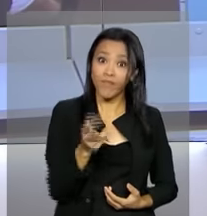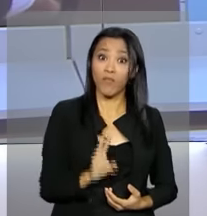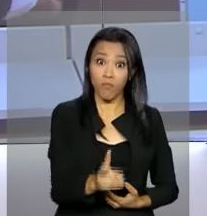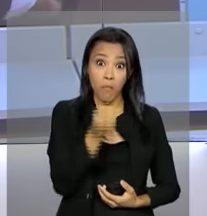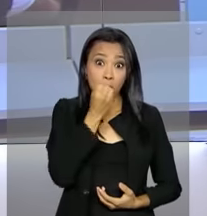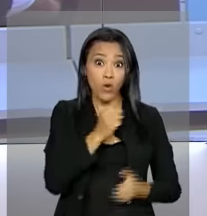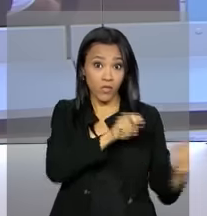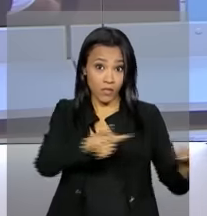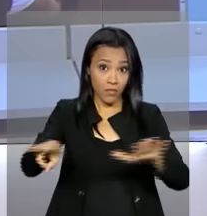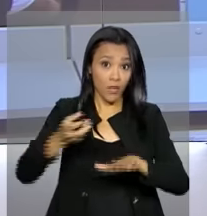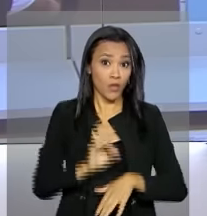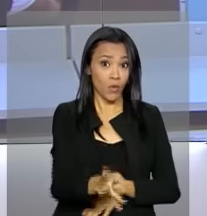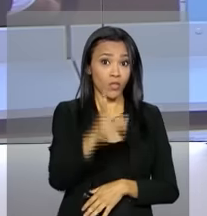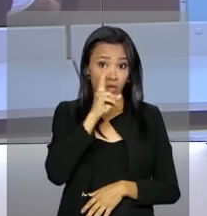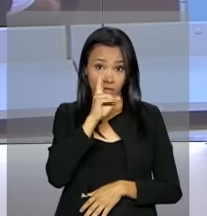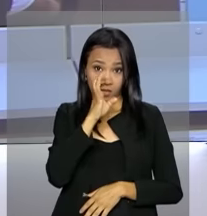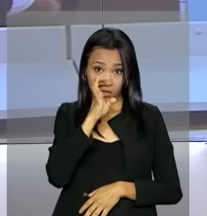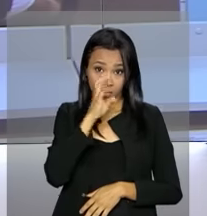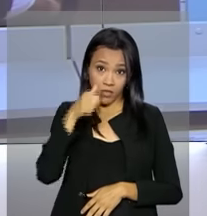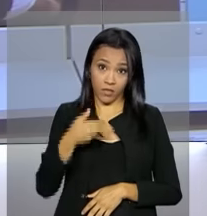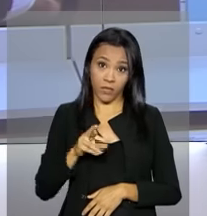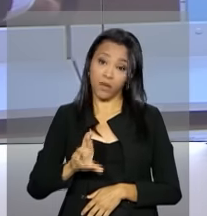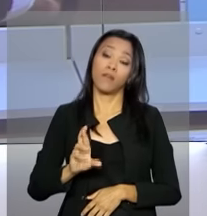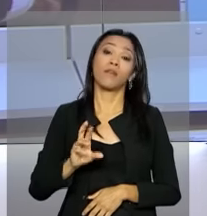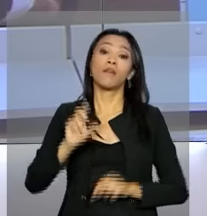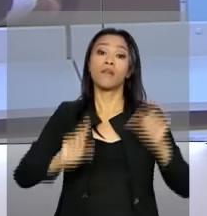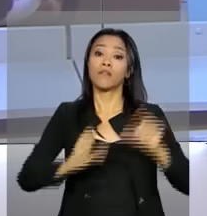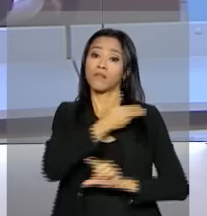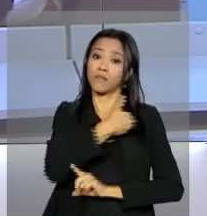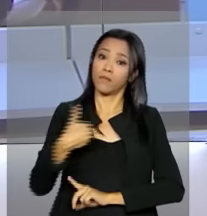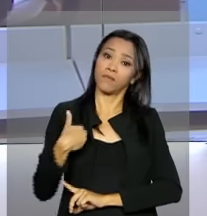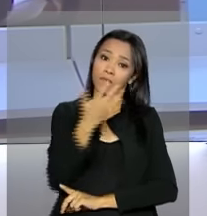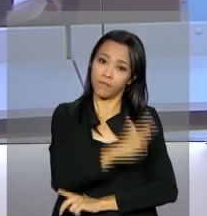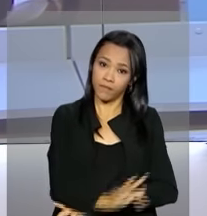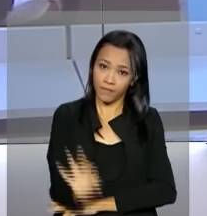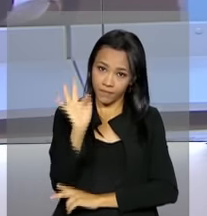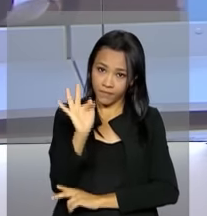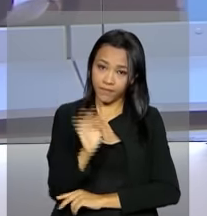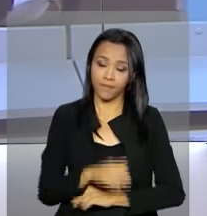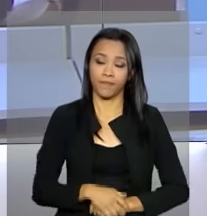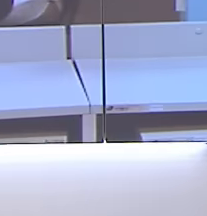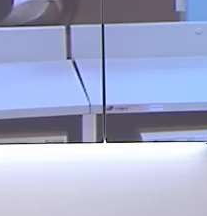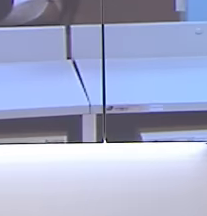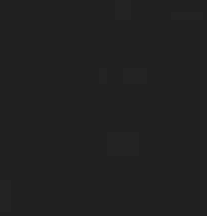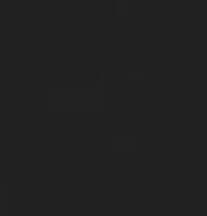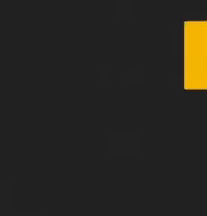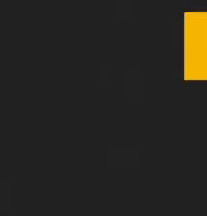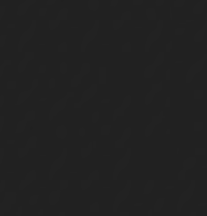você uma boa semana e continue com a gente aqui na NBR a TV do Governo